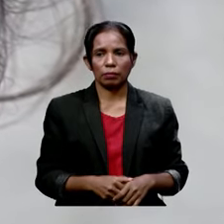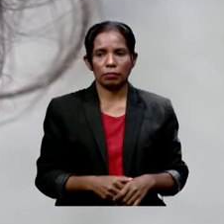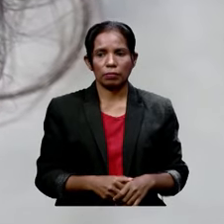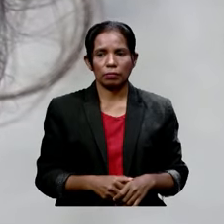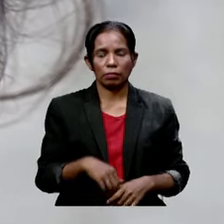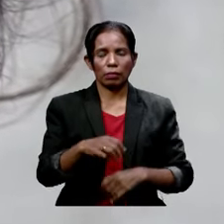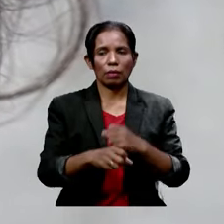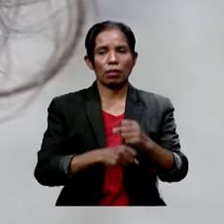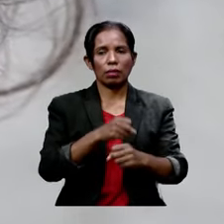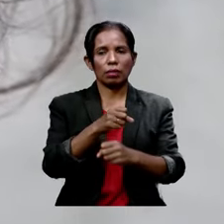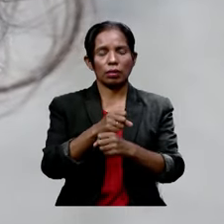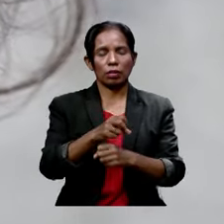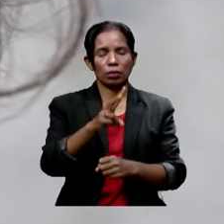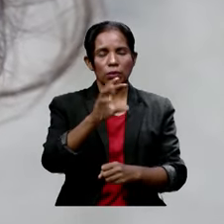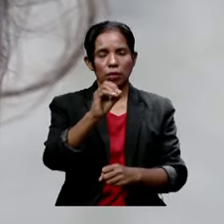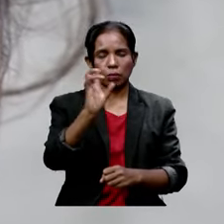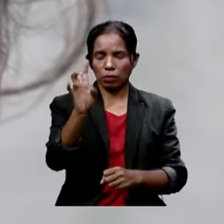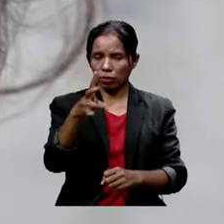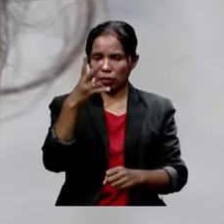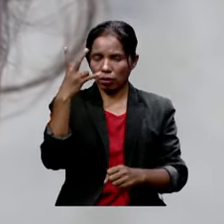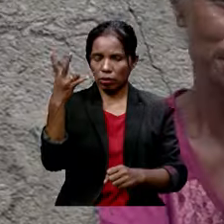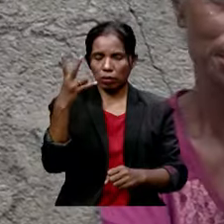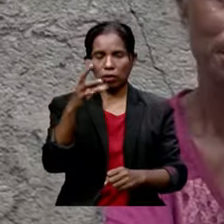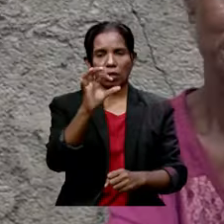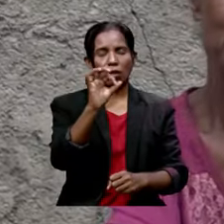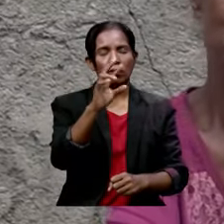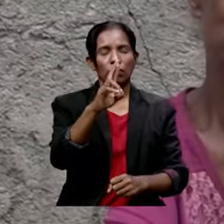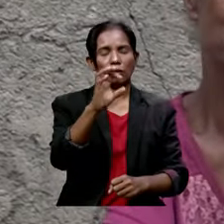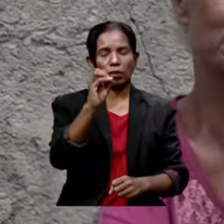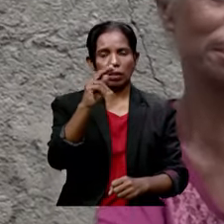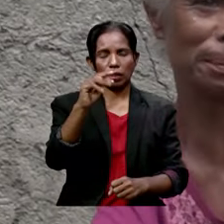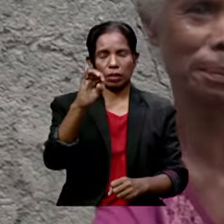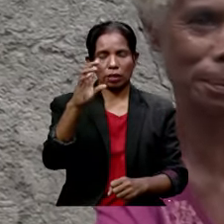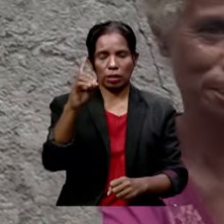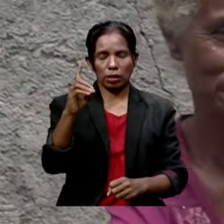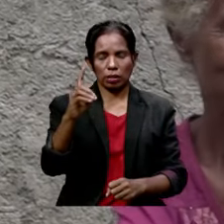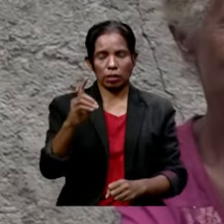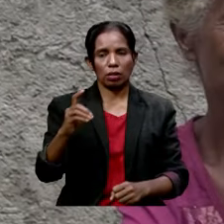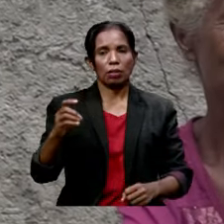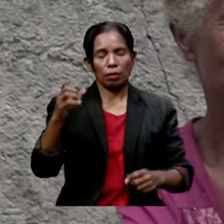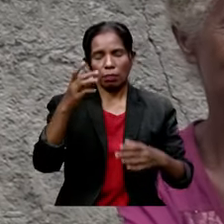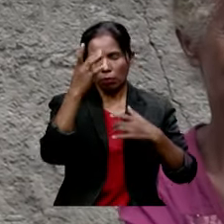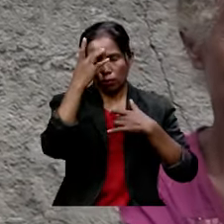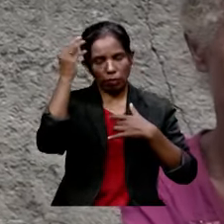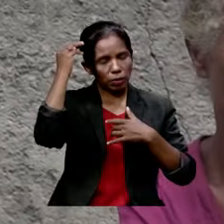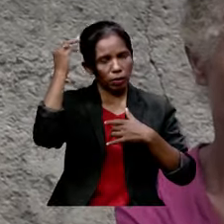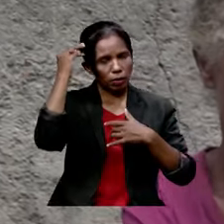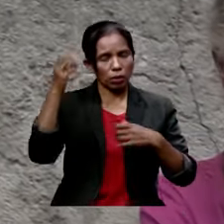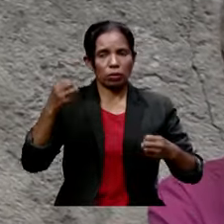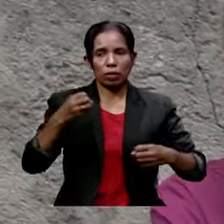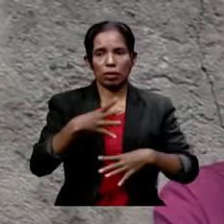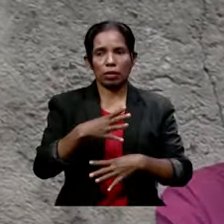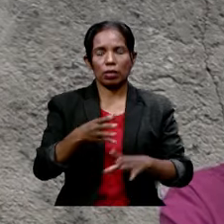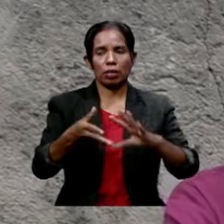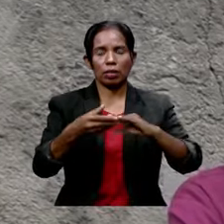E atina rua Sanul Resinhito, Florinda hahu retam problema mental ho traumático. Banhira aturemata ona ni